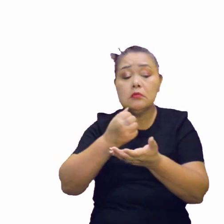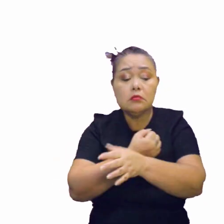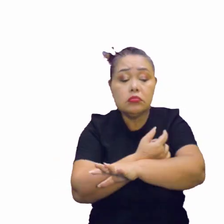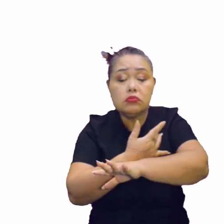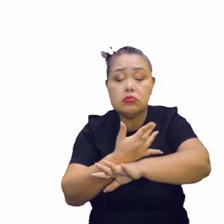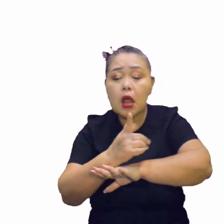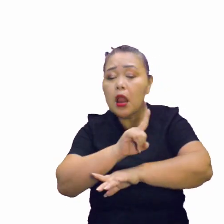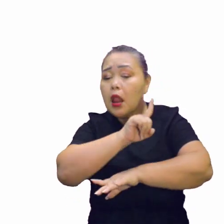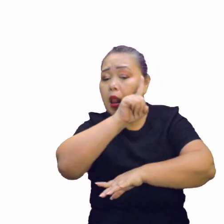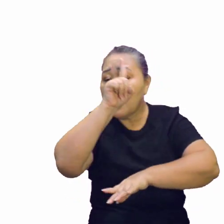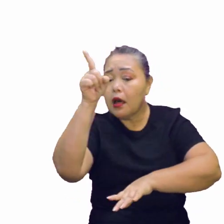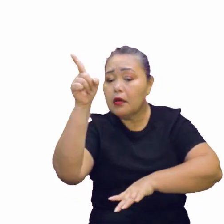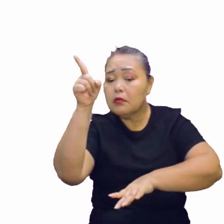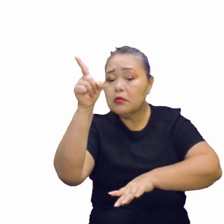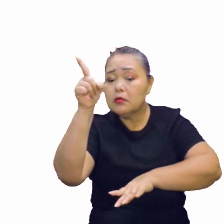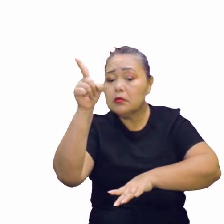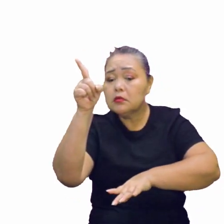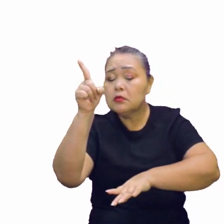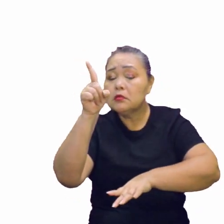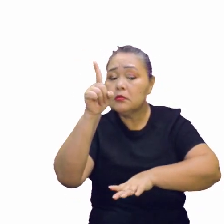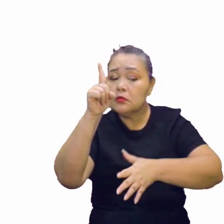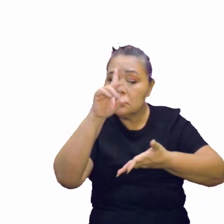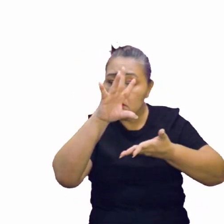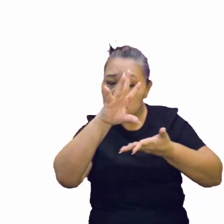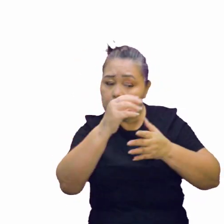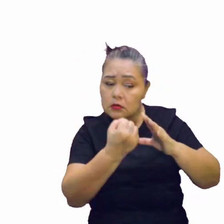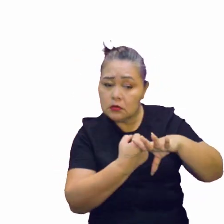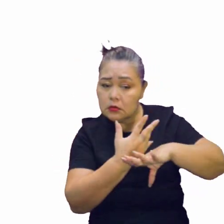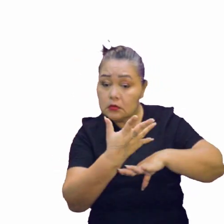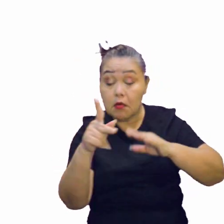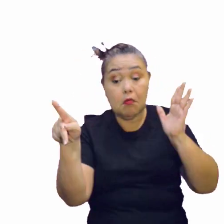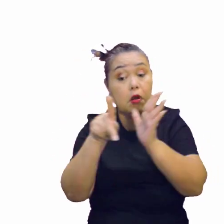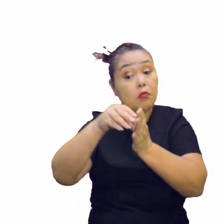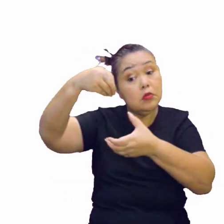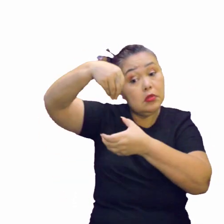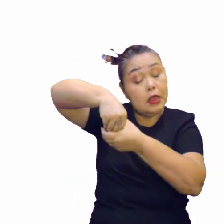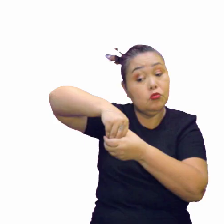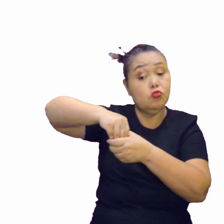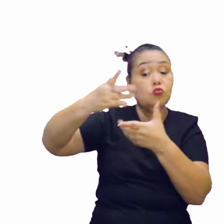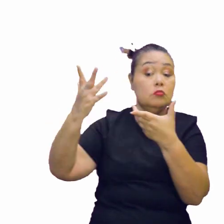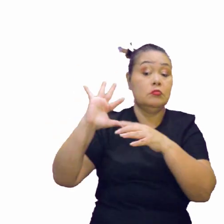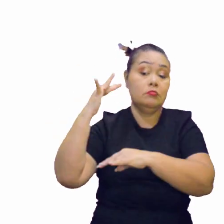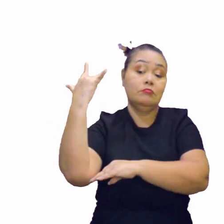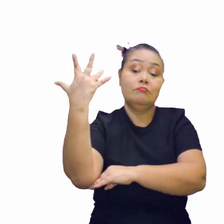ó, os exemplares silvestres. Qual o outro, professor?